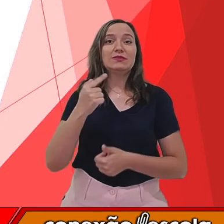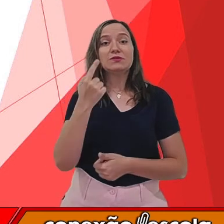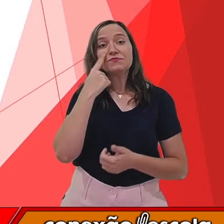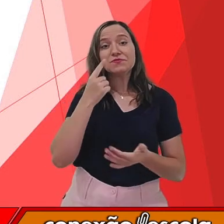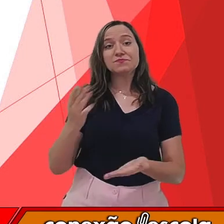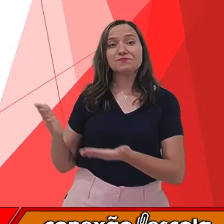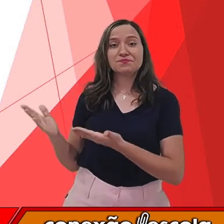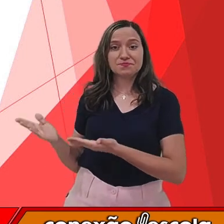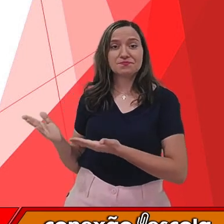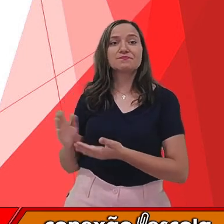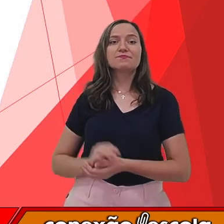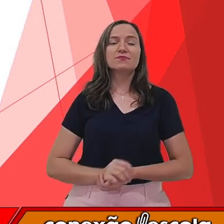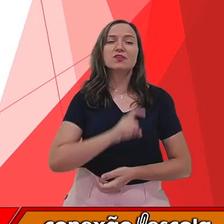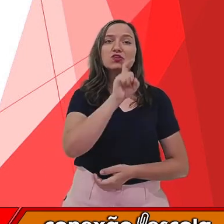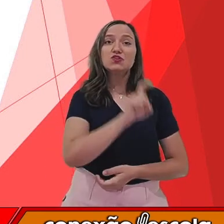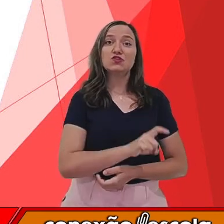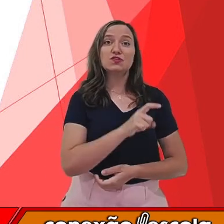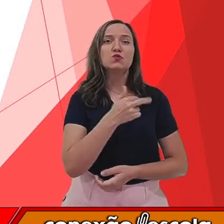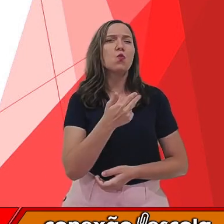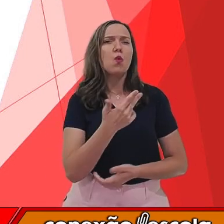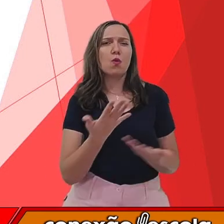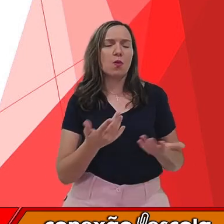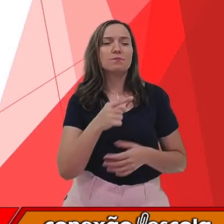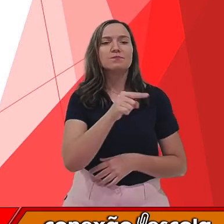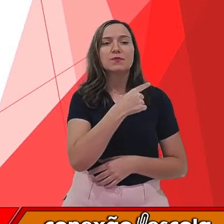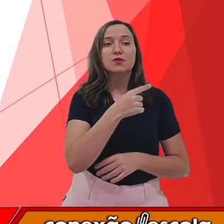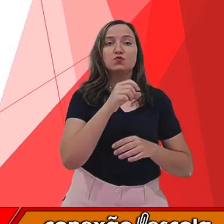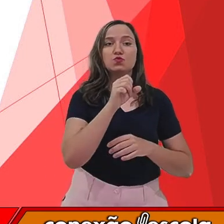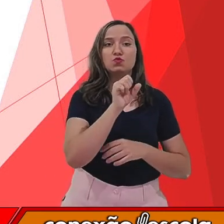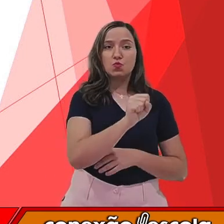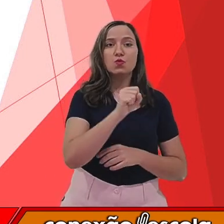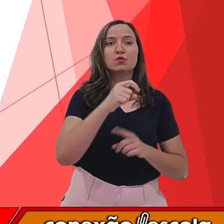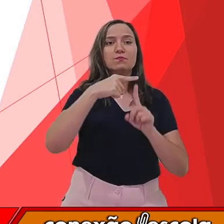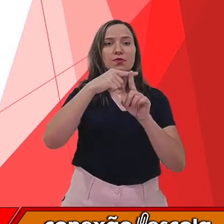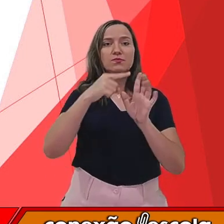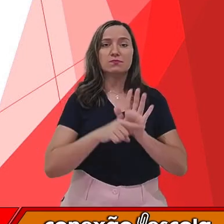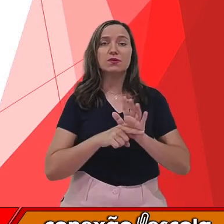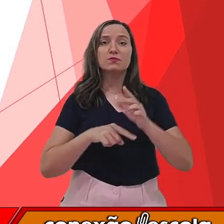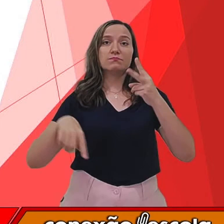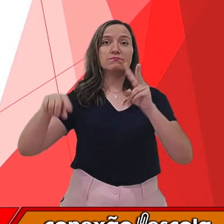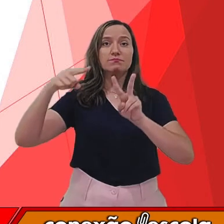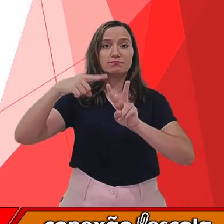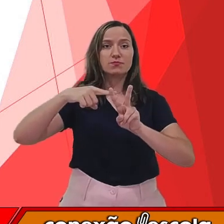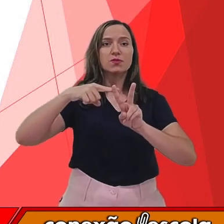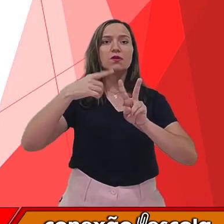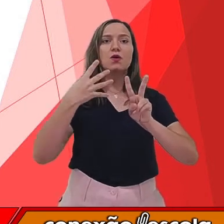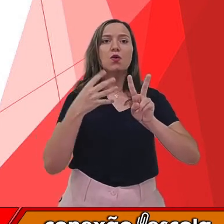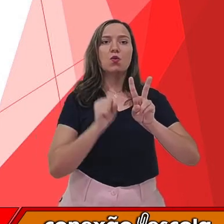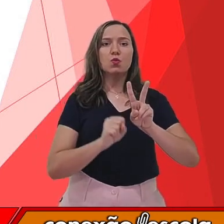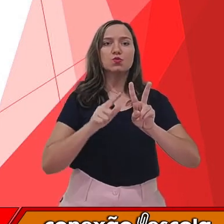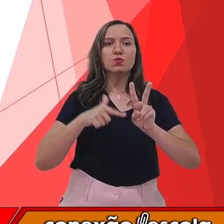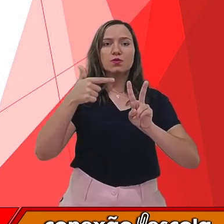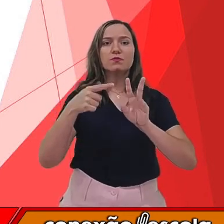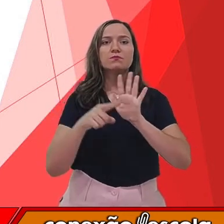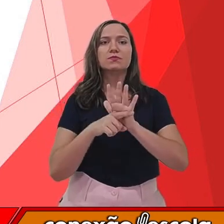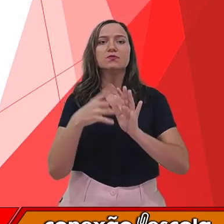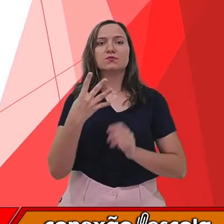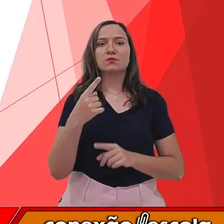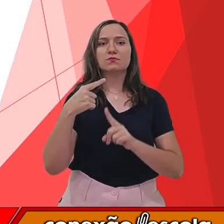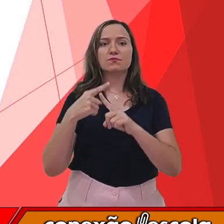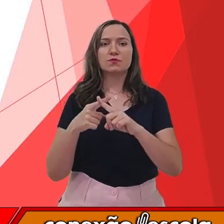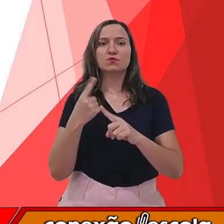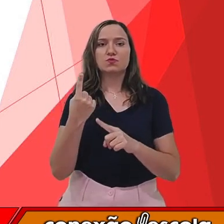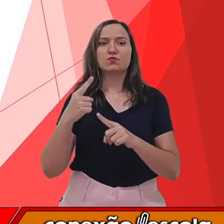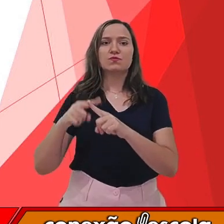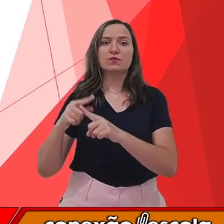formato de x = - 8 mais ou menos a raiz quadrada de 8 ao quadrado menos 4 x 1 x 7 tudo